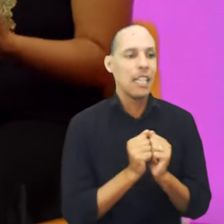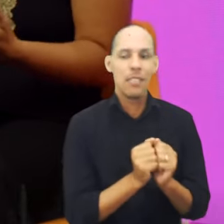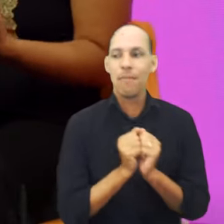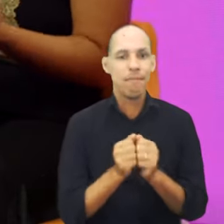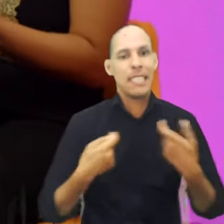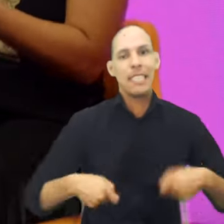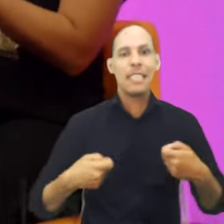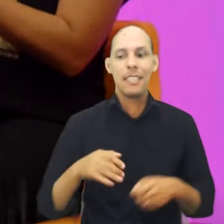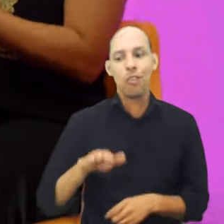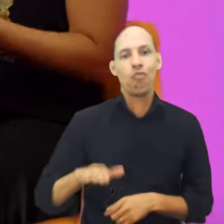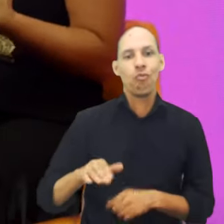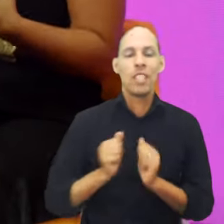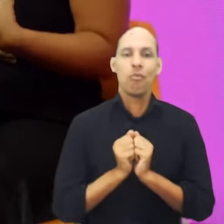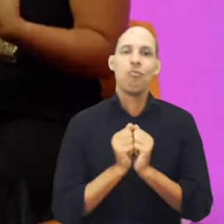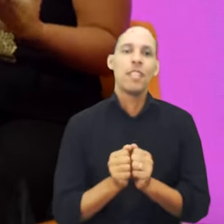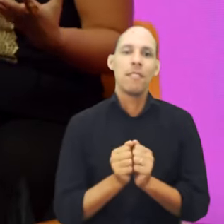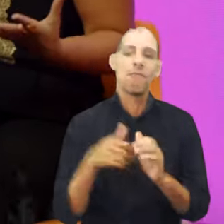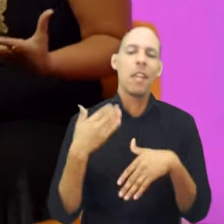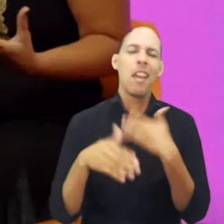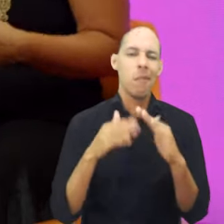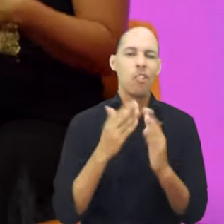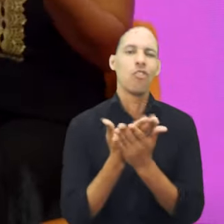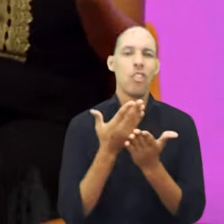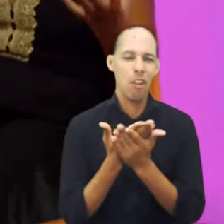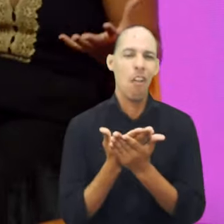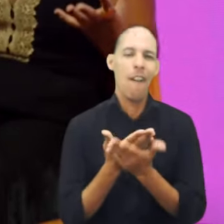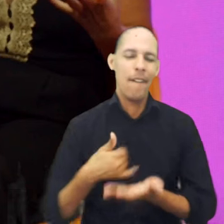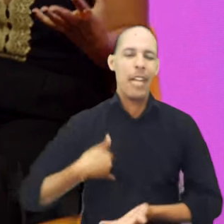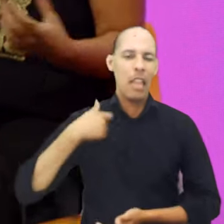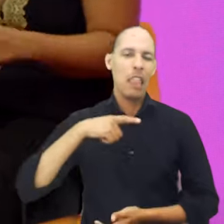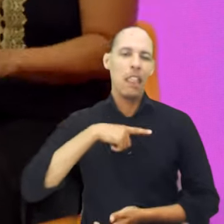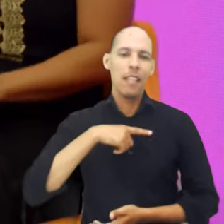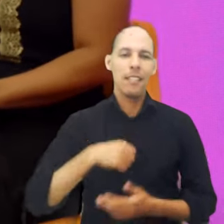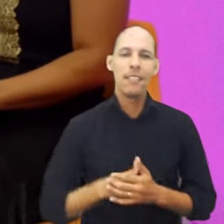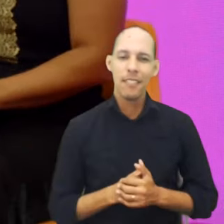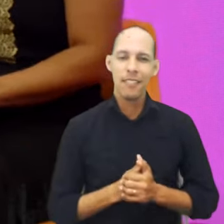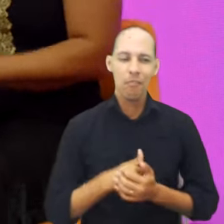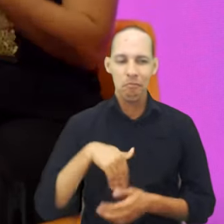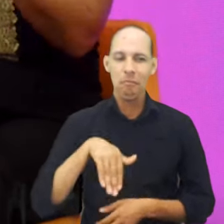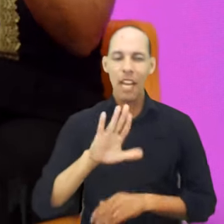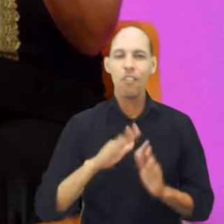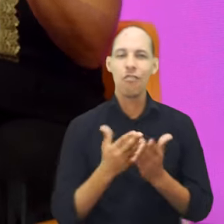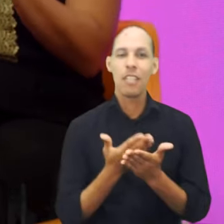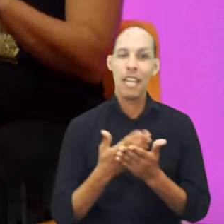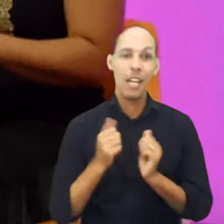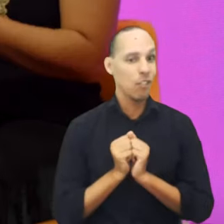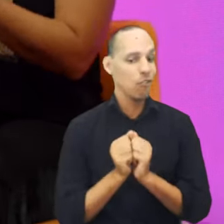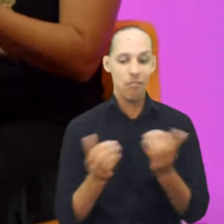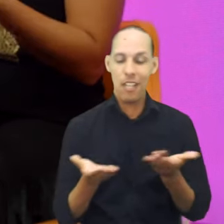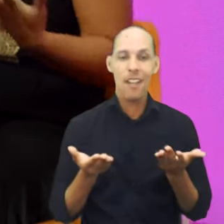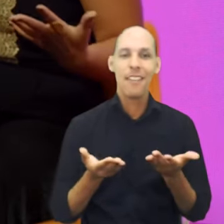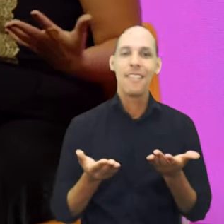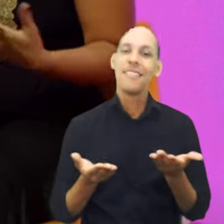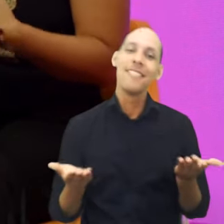muito pequena, então eu falei, vou esperar um pouco para colocá-la na escola, para ter uma idade, pelo menos, dela ir para a escola. Então, tem que ir junto. E